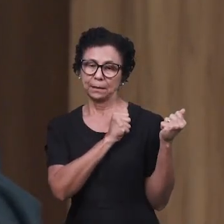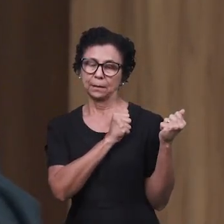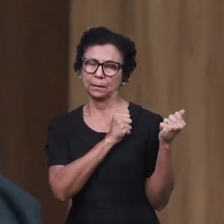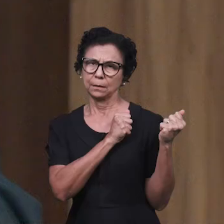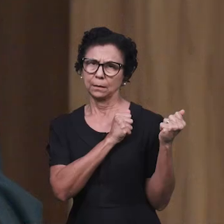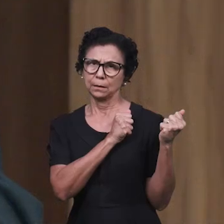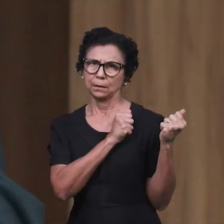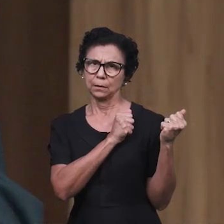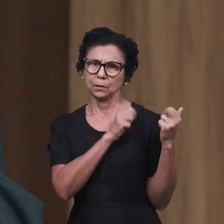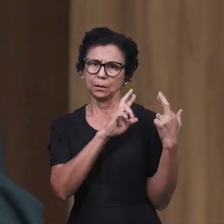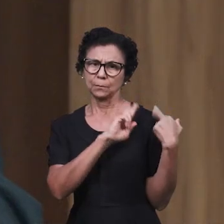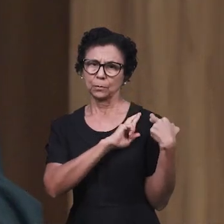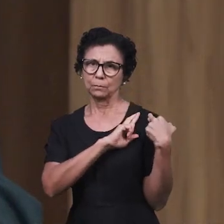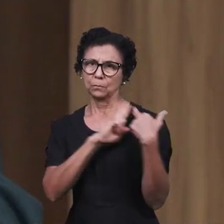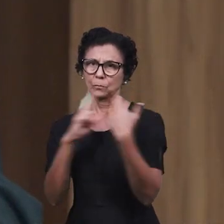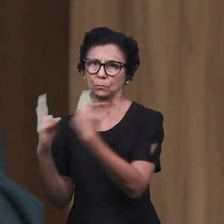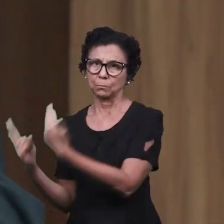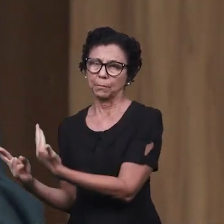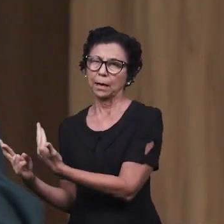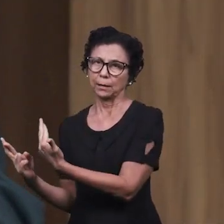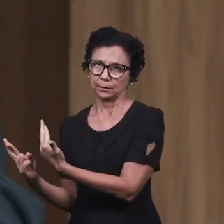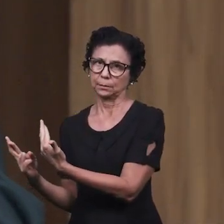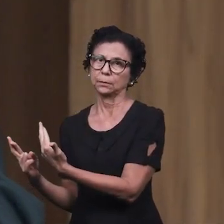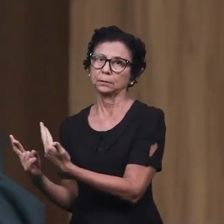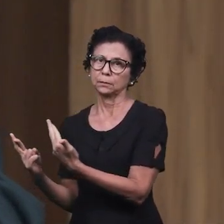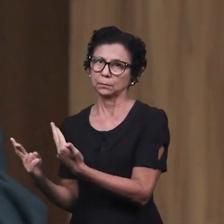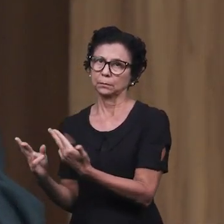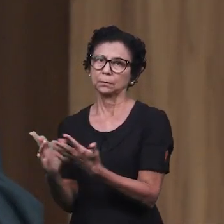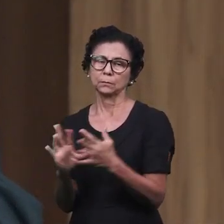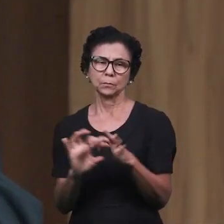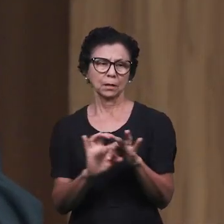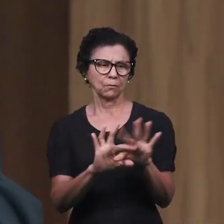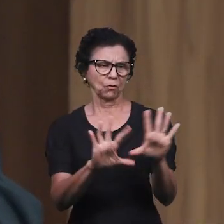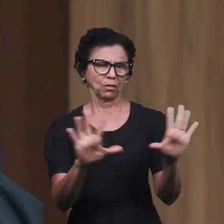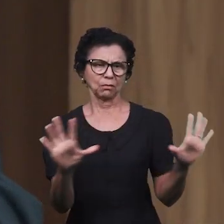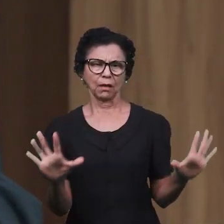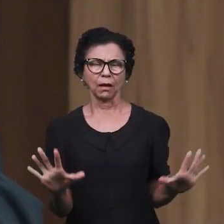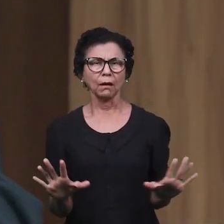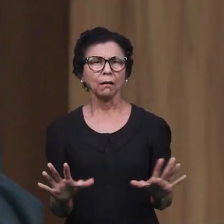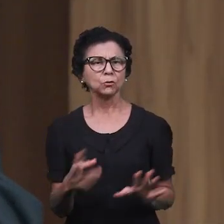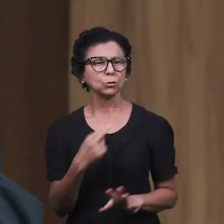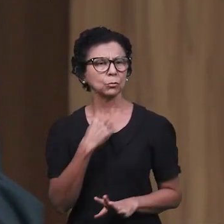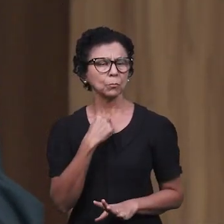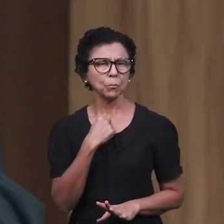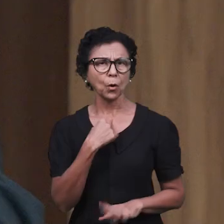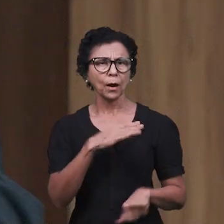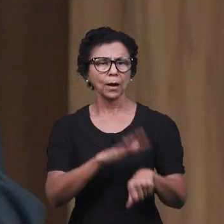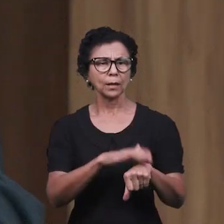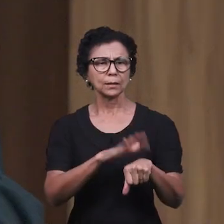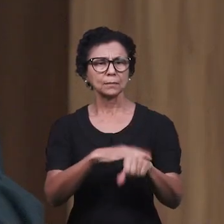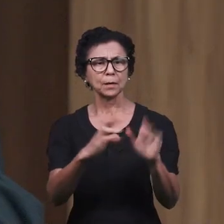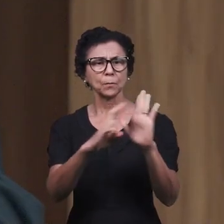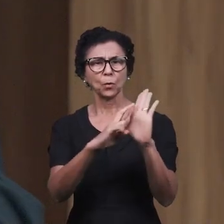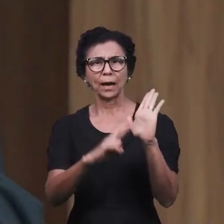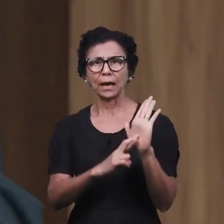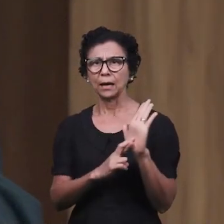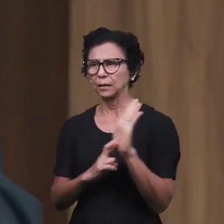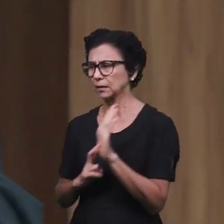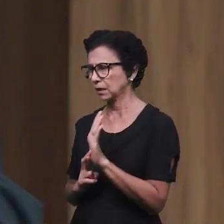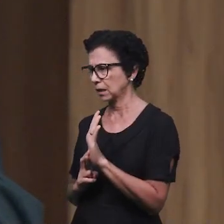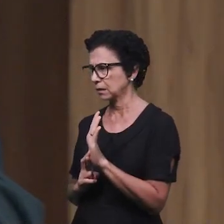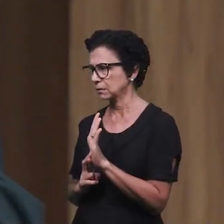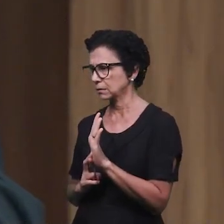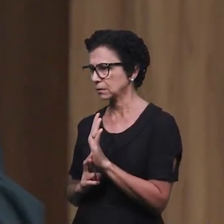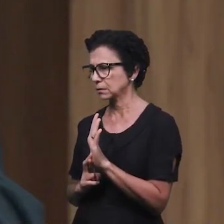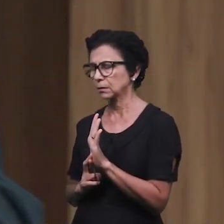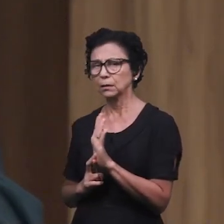uma responsabilidade dos pais. As crianças não podem ser entregues a si mesmo para elas estabelecerem as regras ou